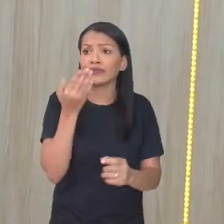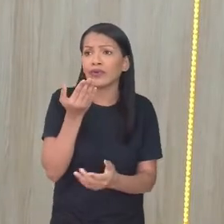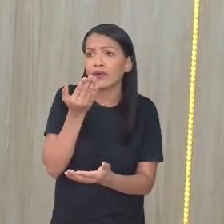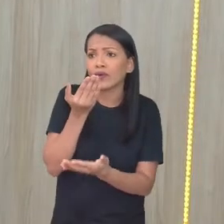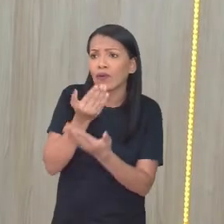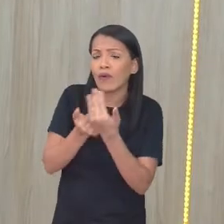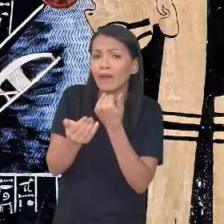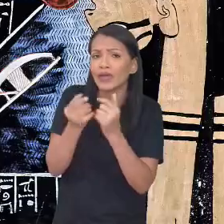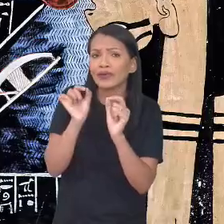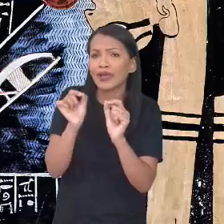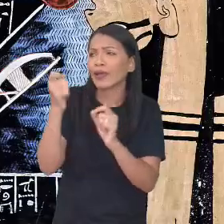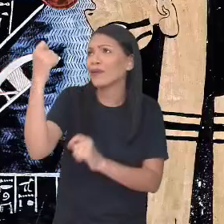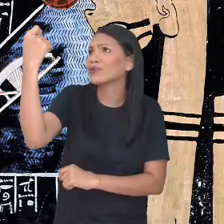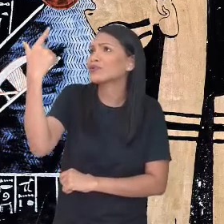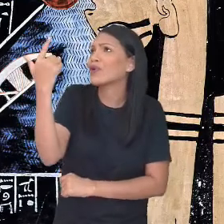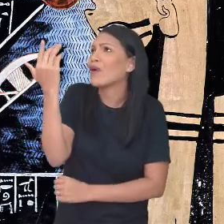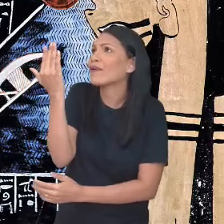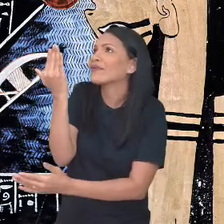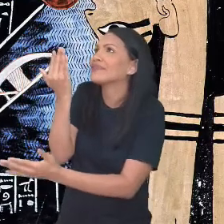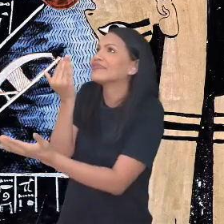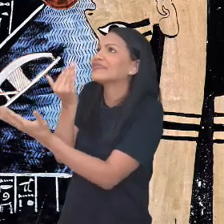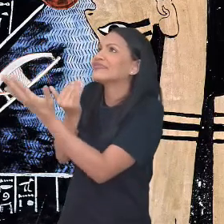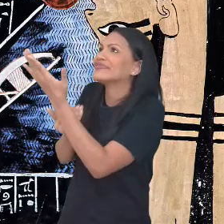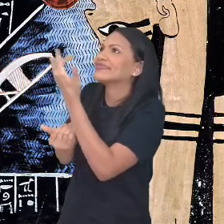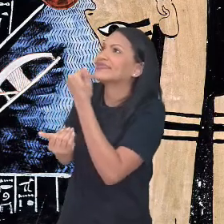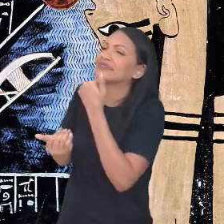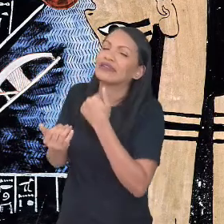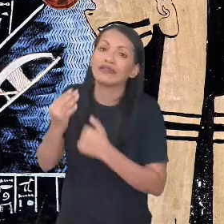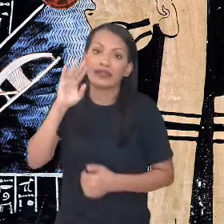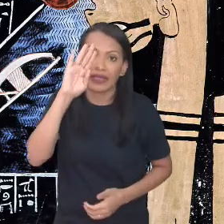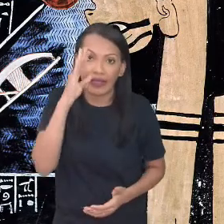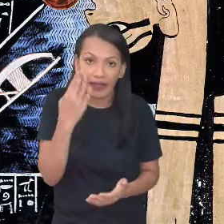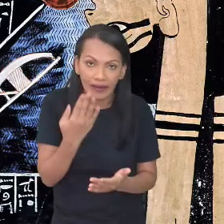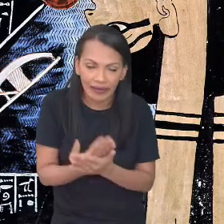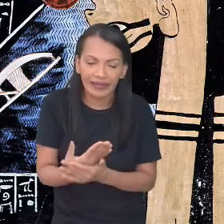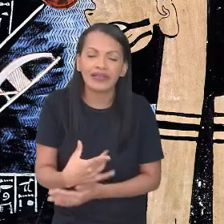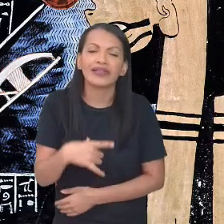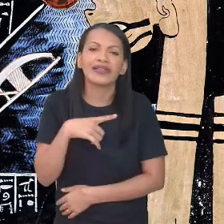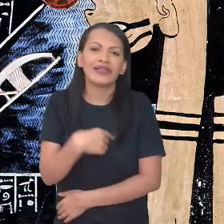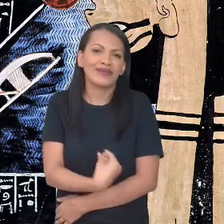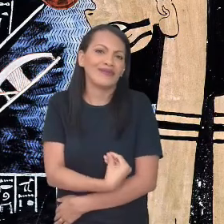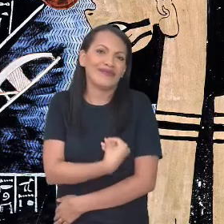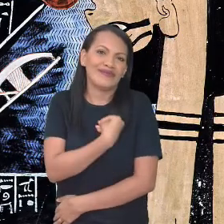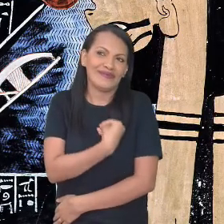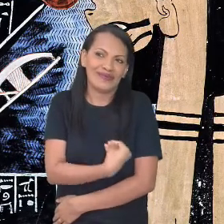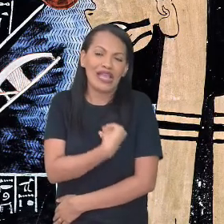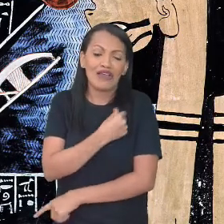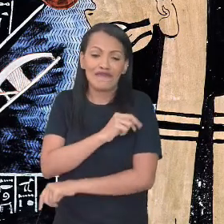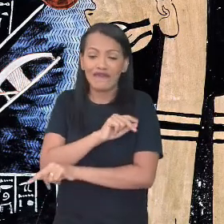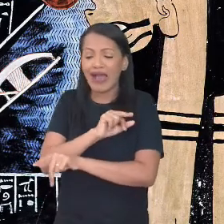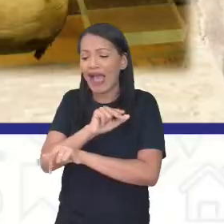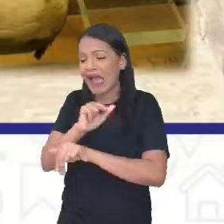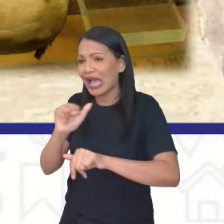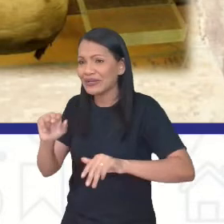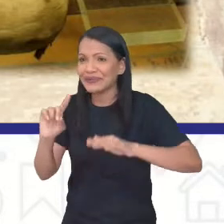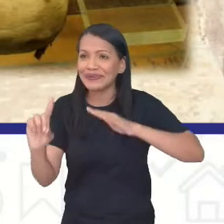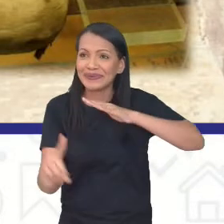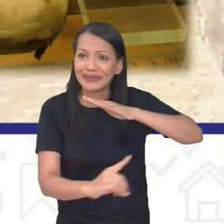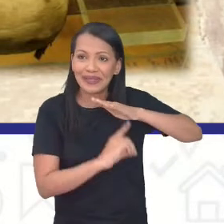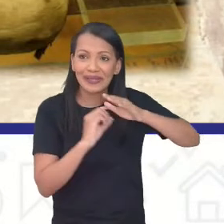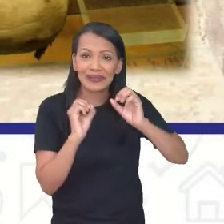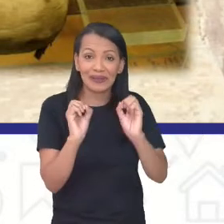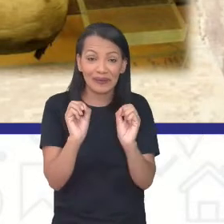aqui do sol. Então, eles acreditavam na existência, né, de vários deuses,